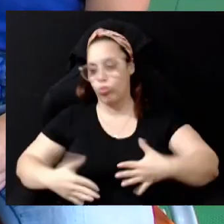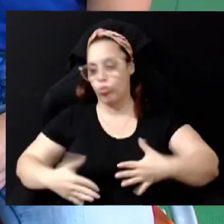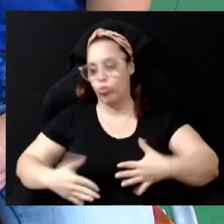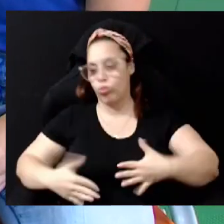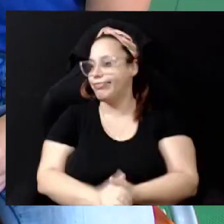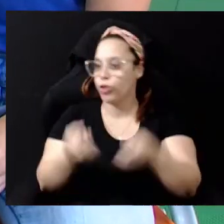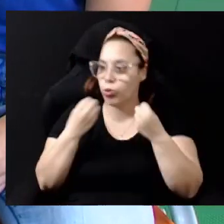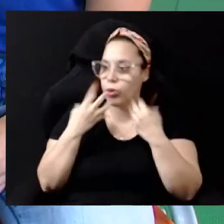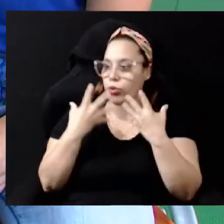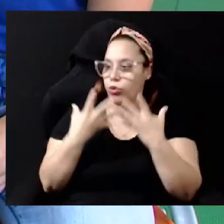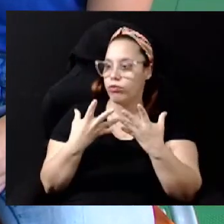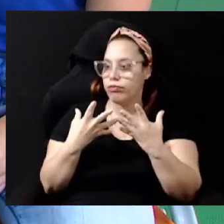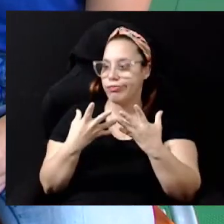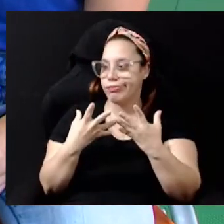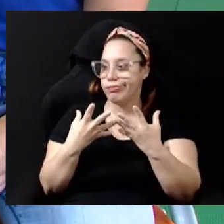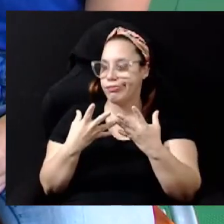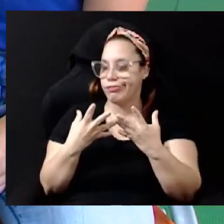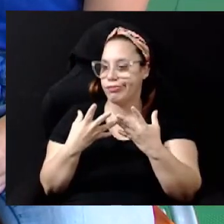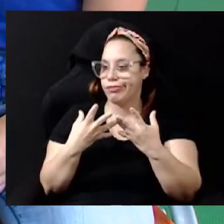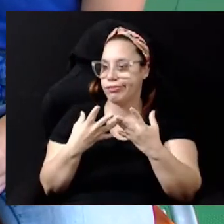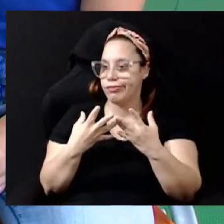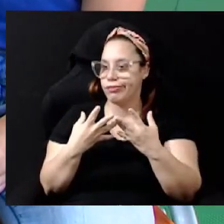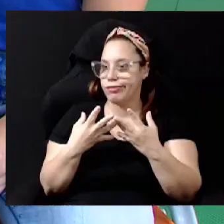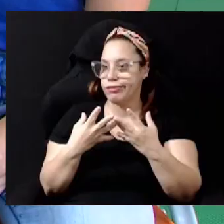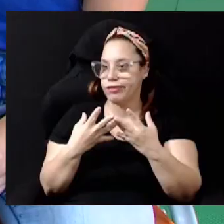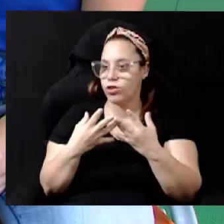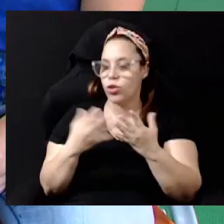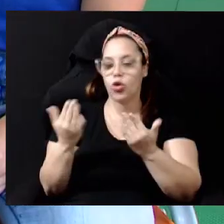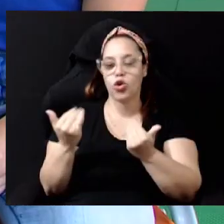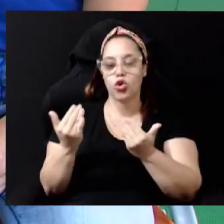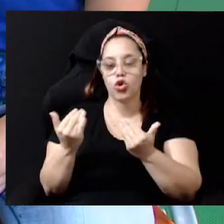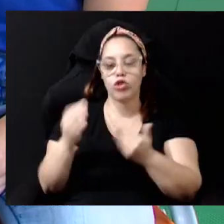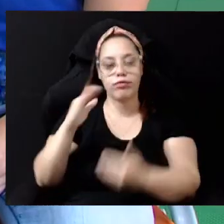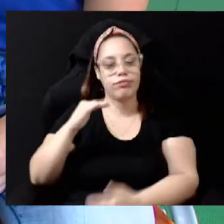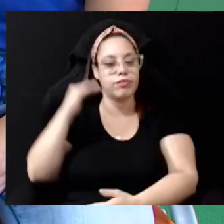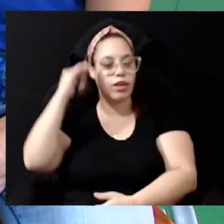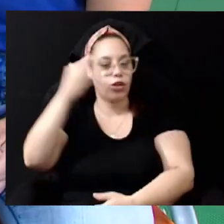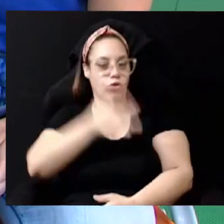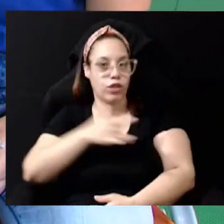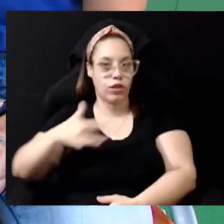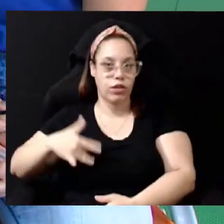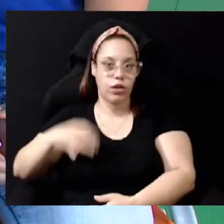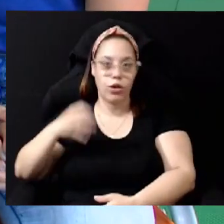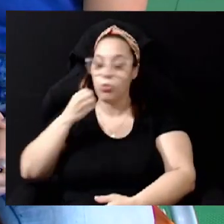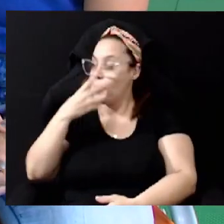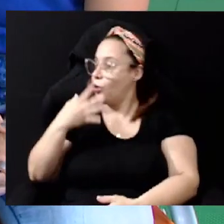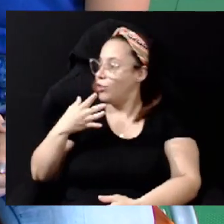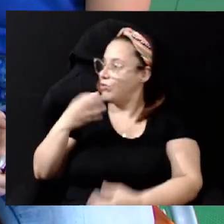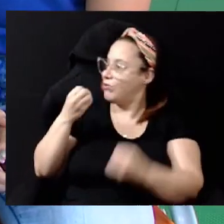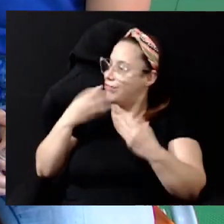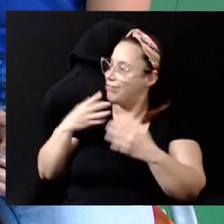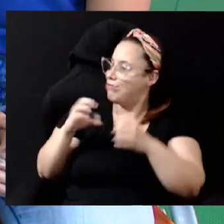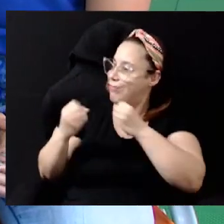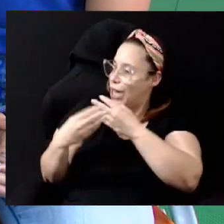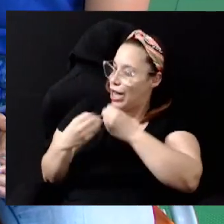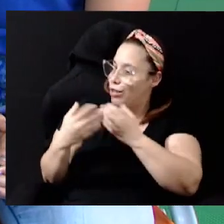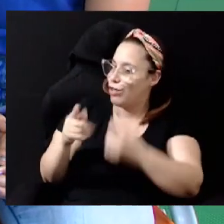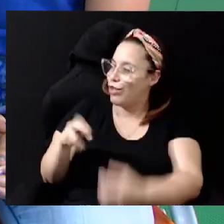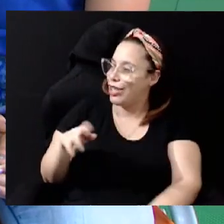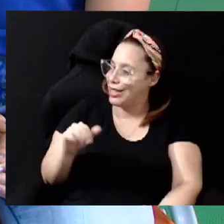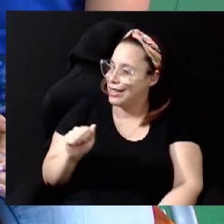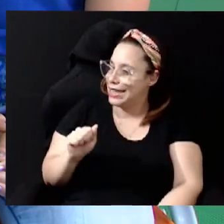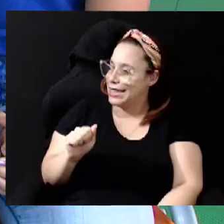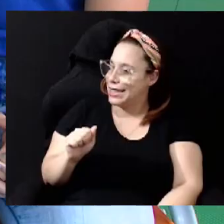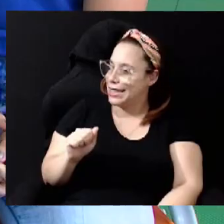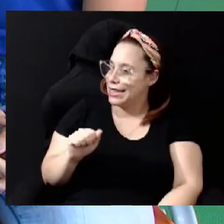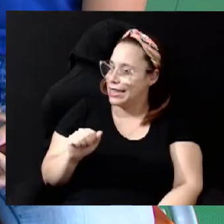corpo. Então como é bom para eles serem jovens e adultos saudáveis. Boa, muito bom. Uma aula aqui